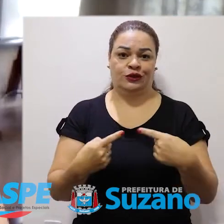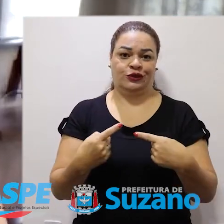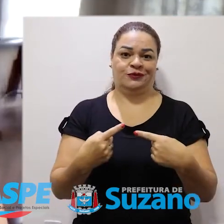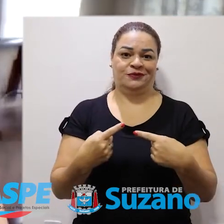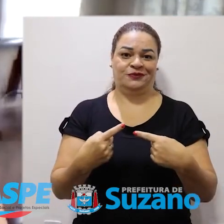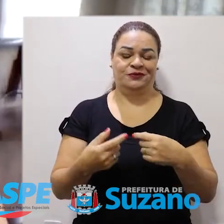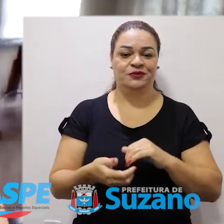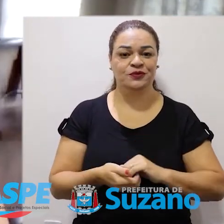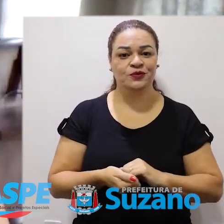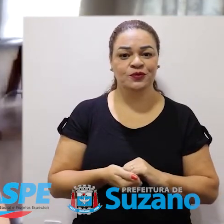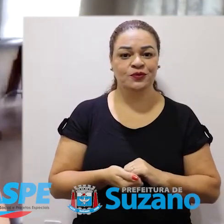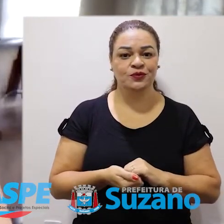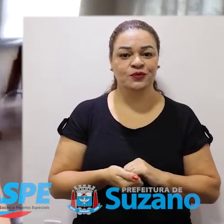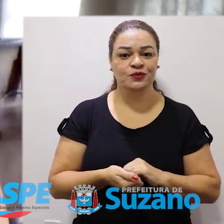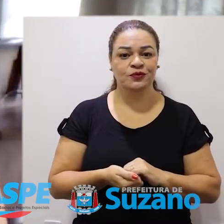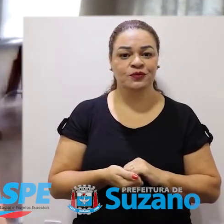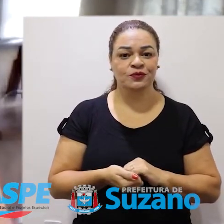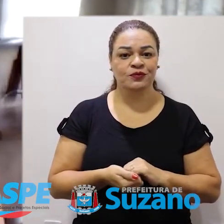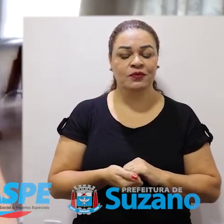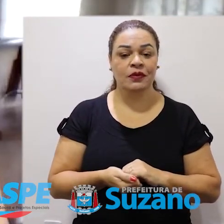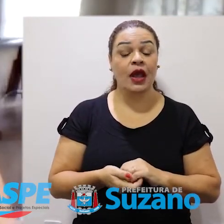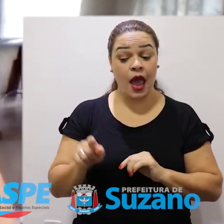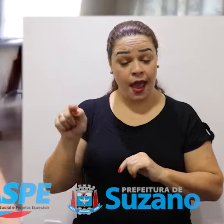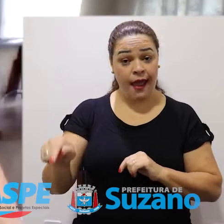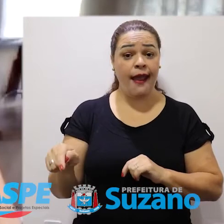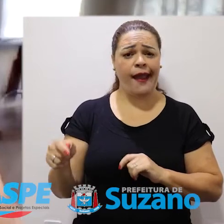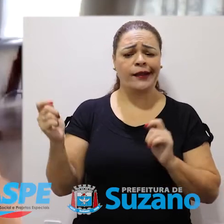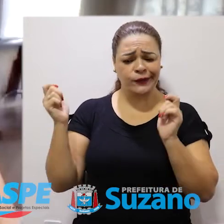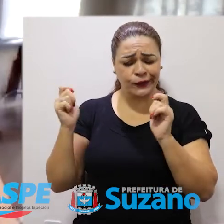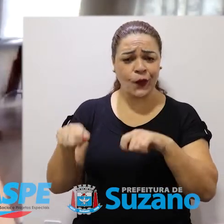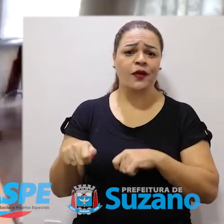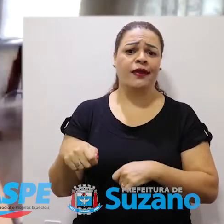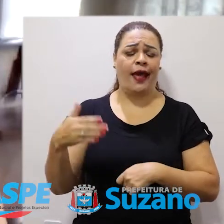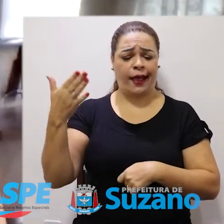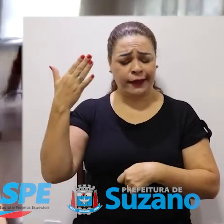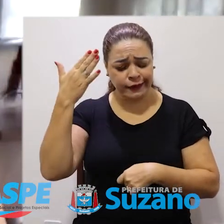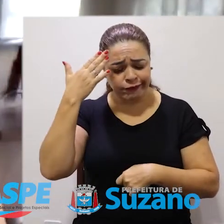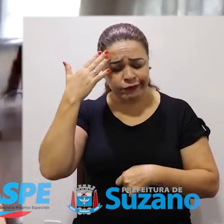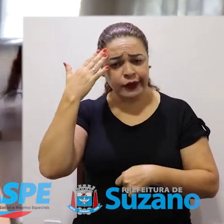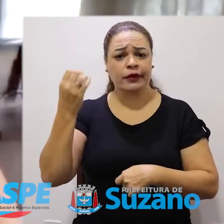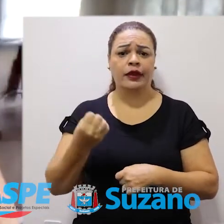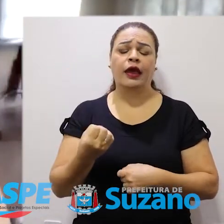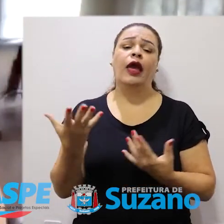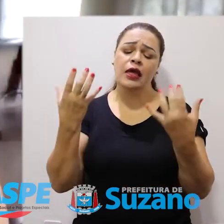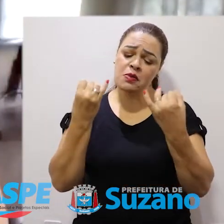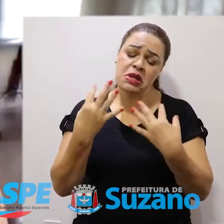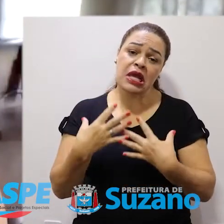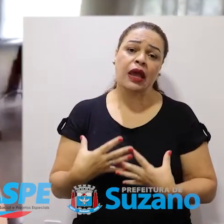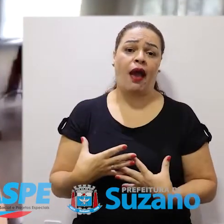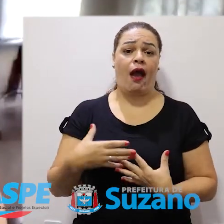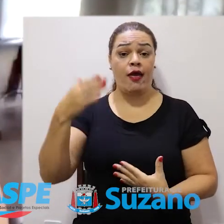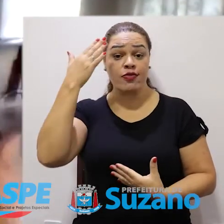politicamente e subjetivamente, né? Pensa que ele vai conseguir explicar o que sente, dizer o que